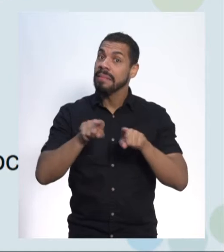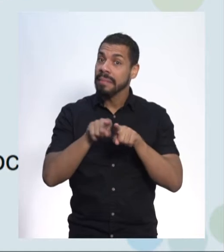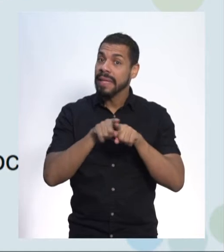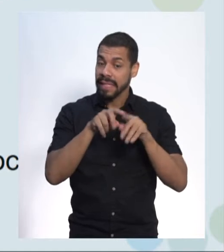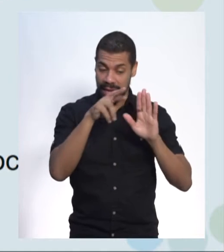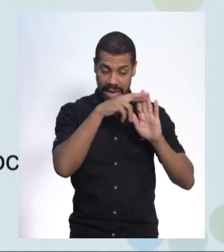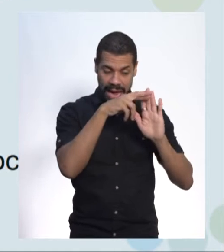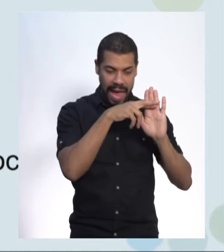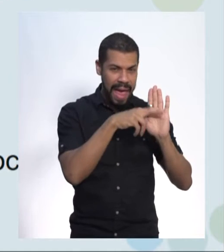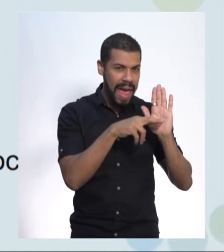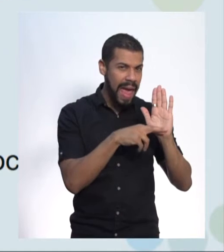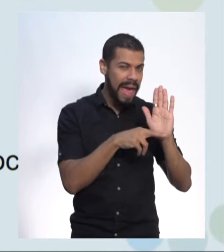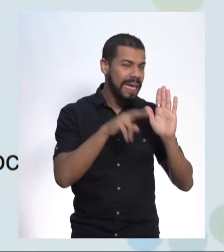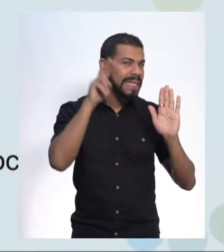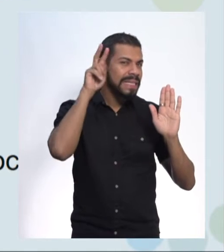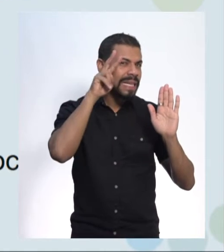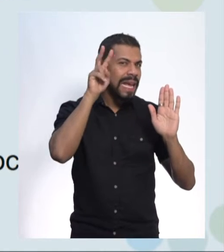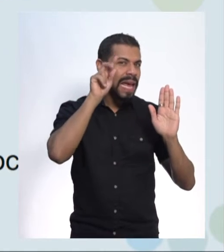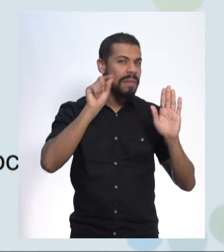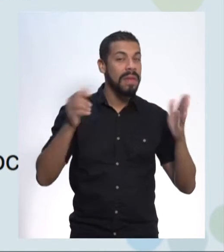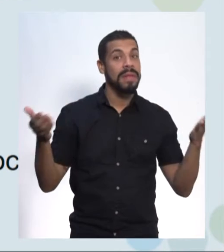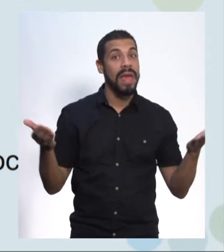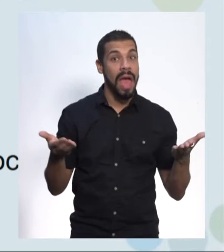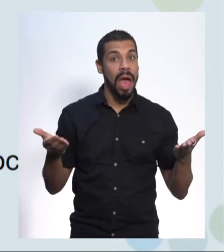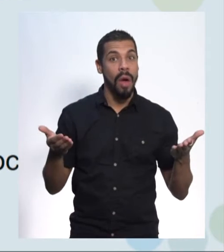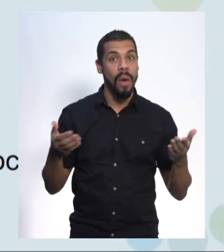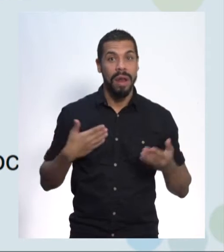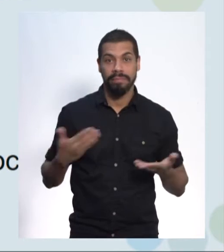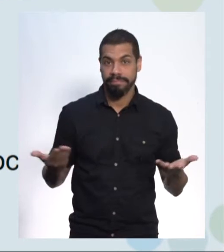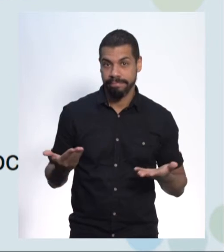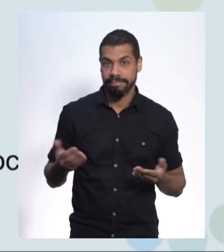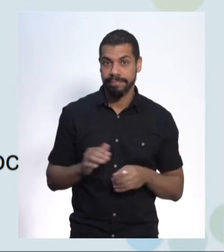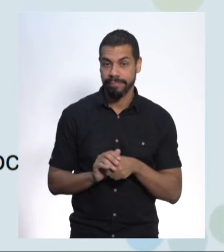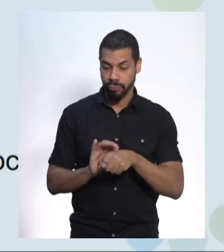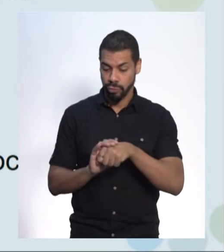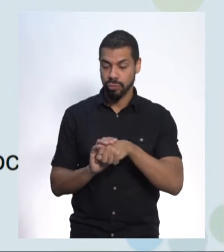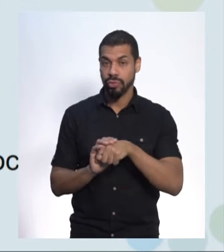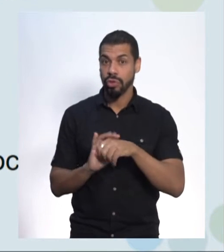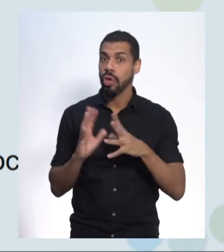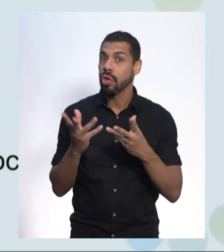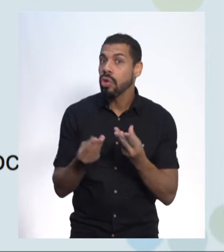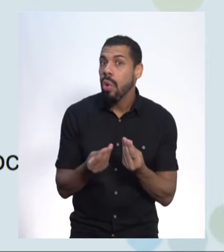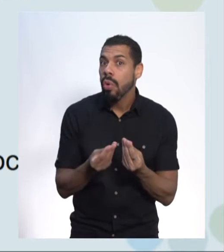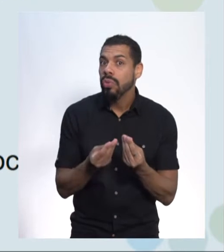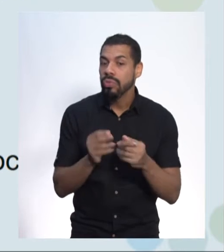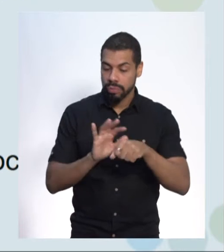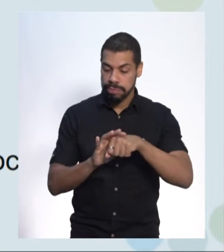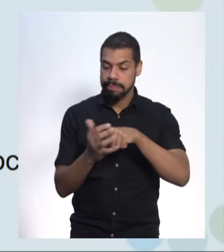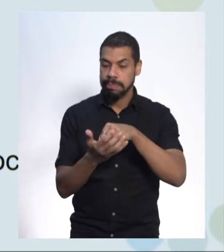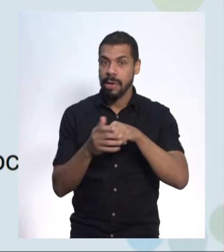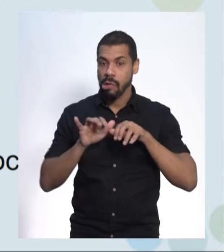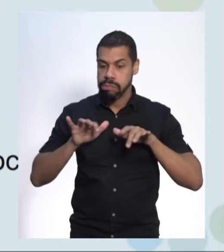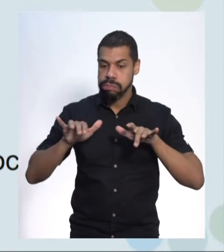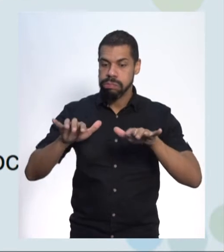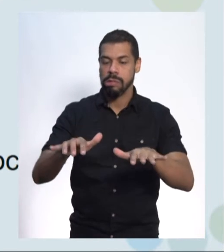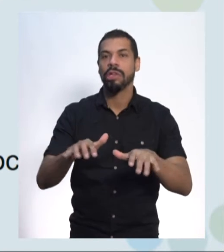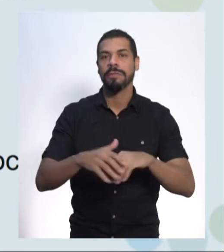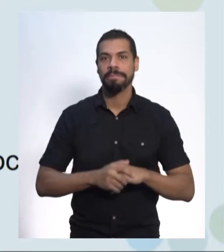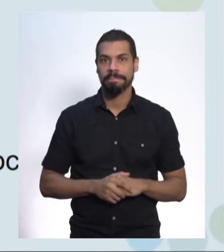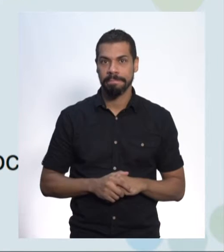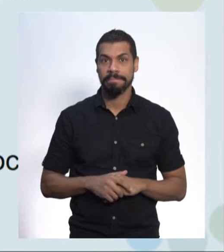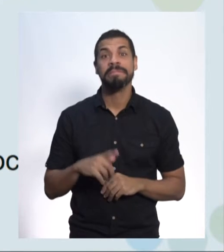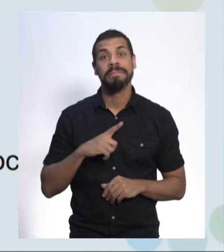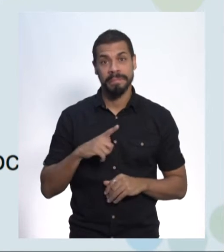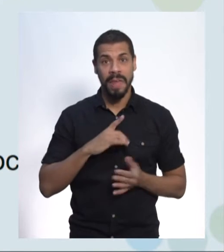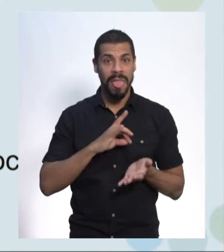regras. Dá para lembrar que a gente vive um momento que a gente tem um inimigo público, né? Que é um inimigo comum. Invisível, isso que é o pior, né? Sim, invisível, que